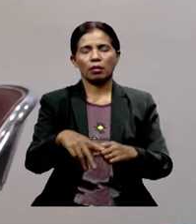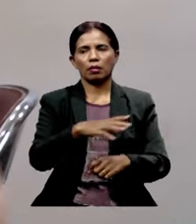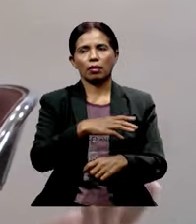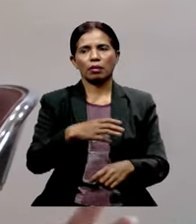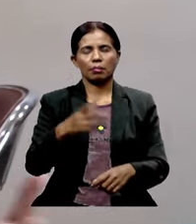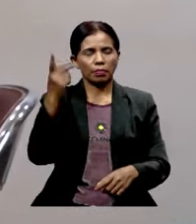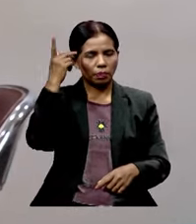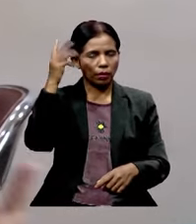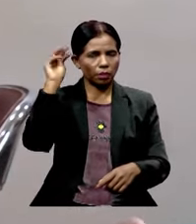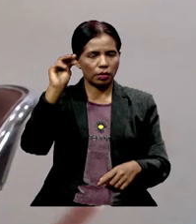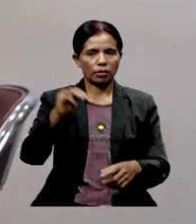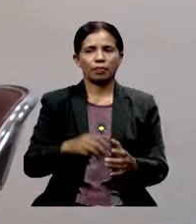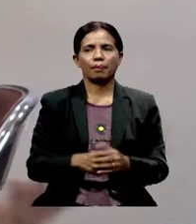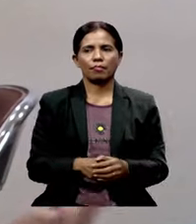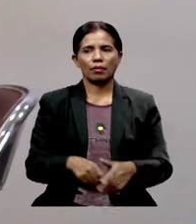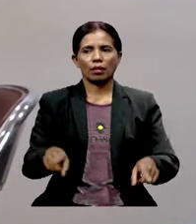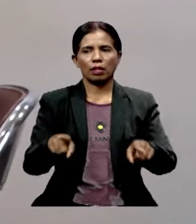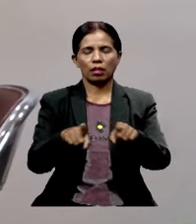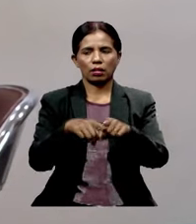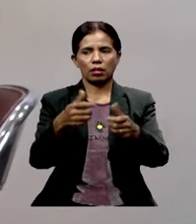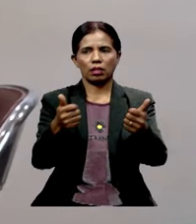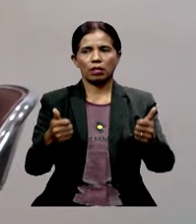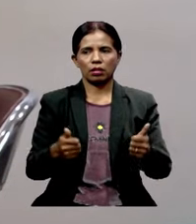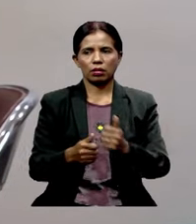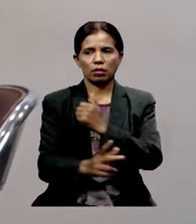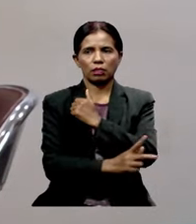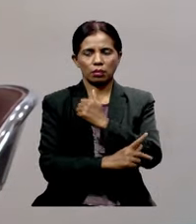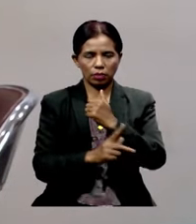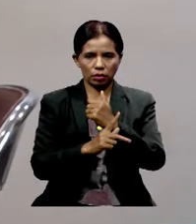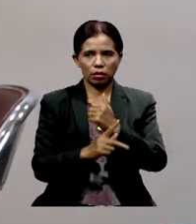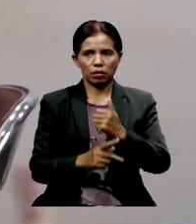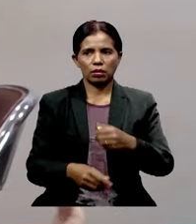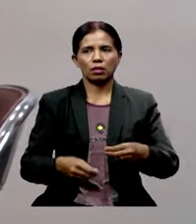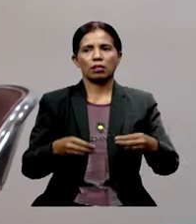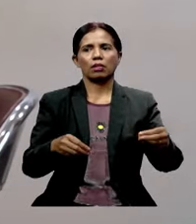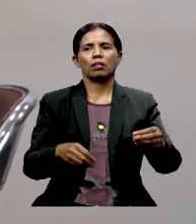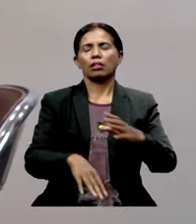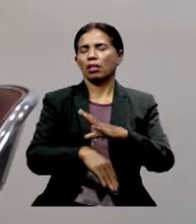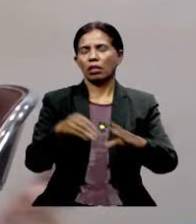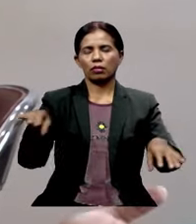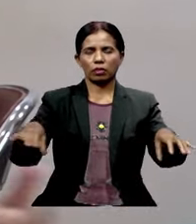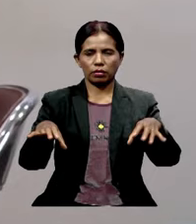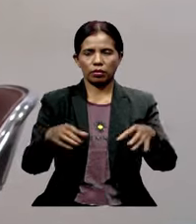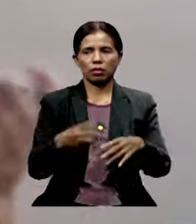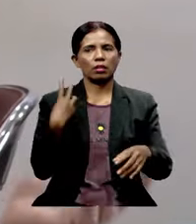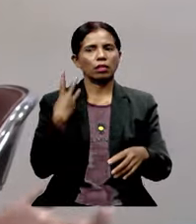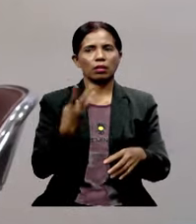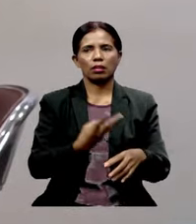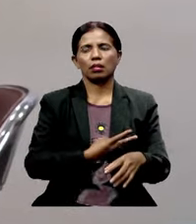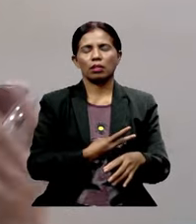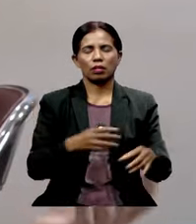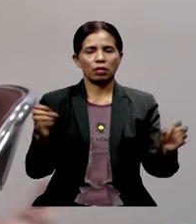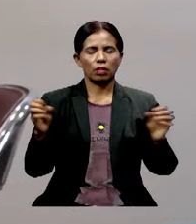ministro suspeito no dar de ba be ato de corrupção né foi suspeito de ne resigna agora itania be lá os